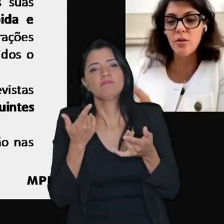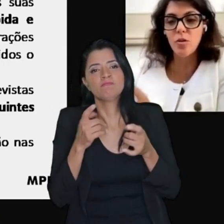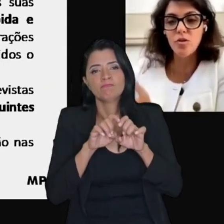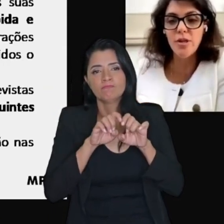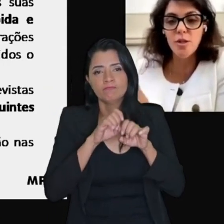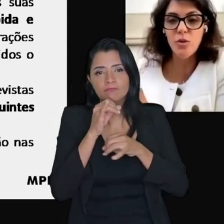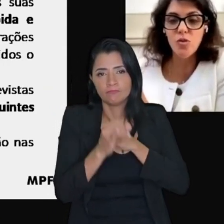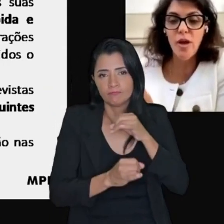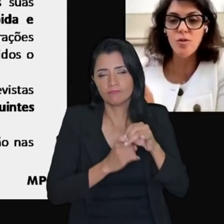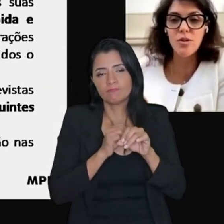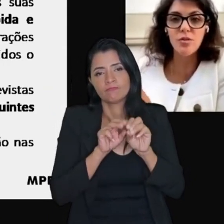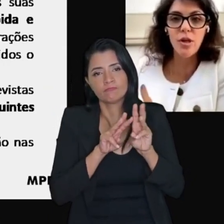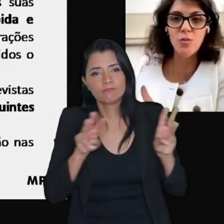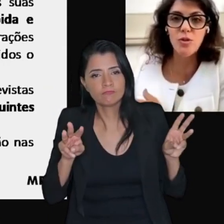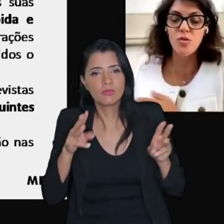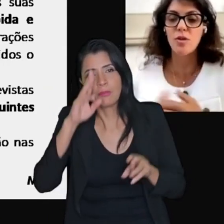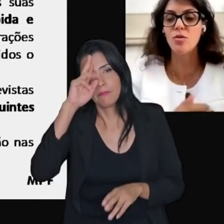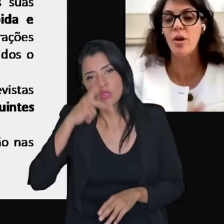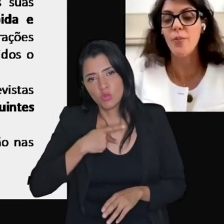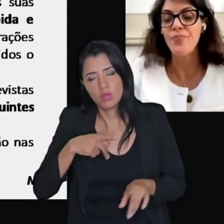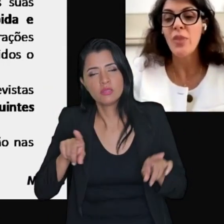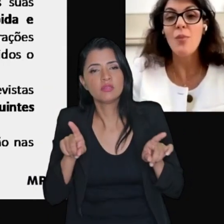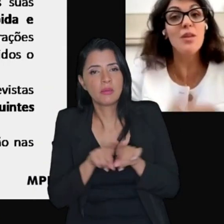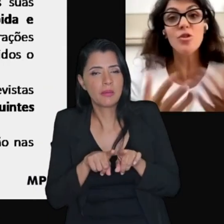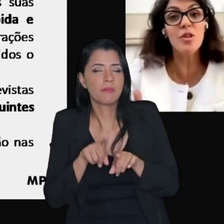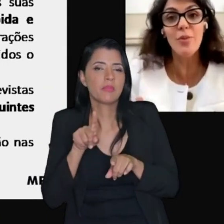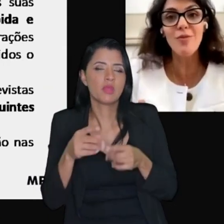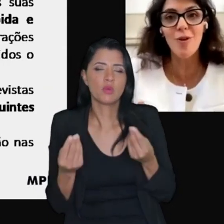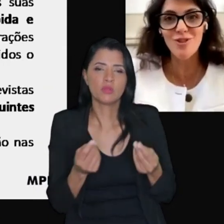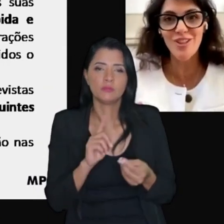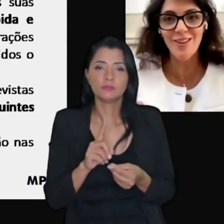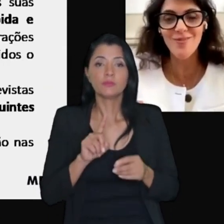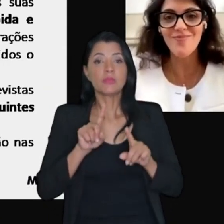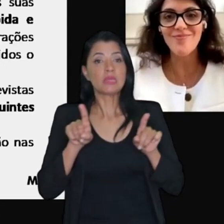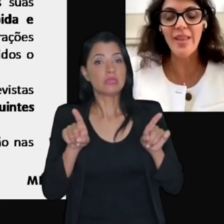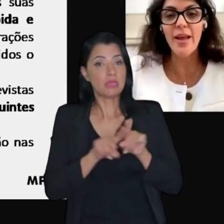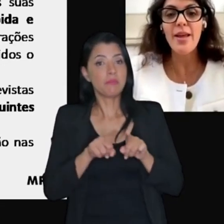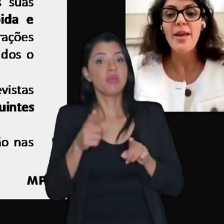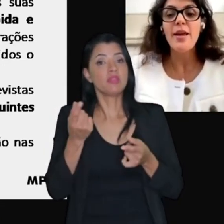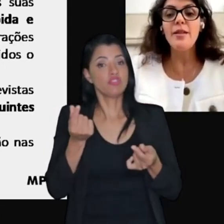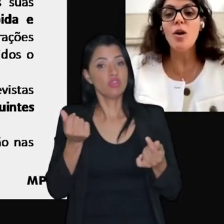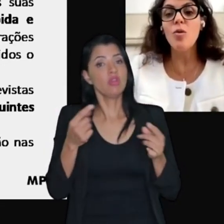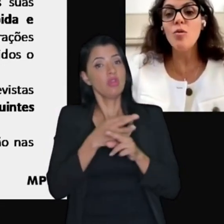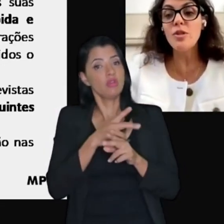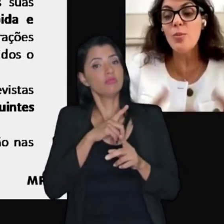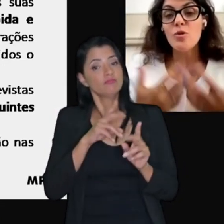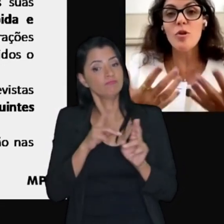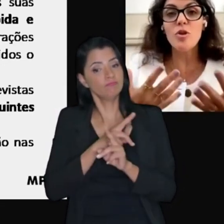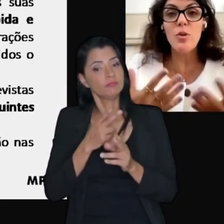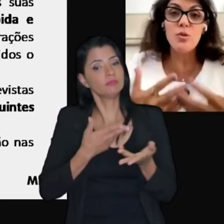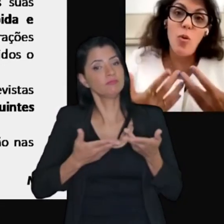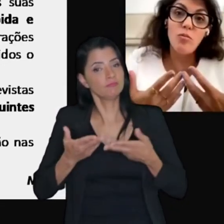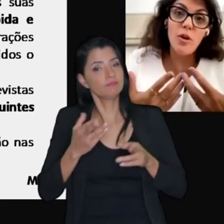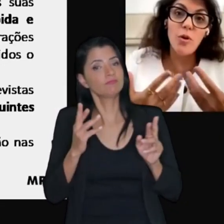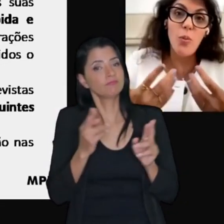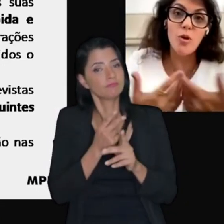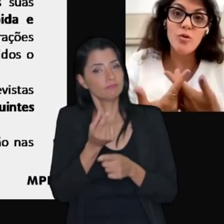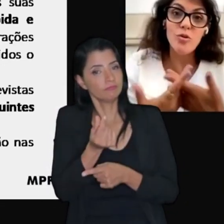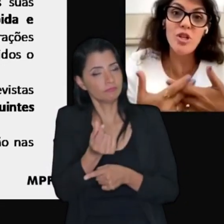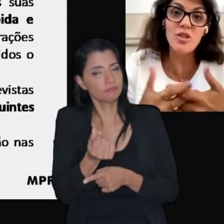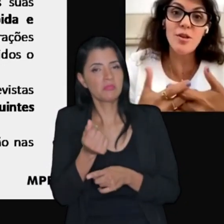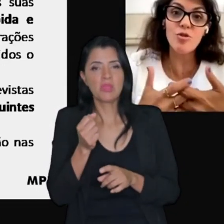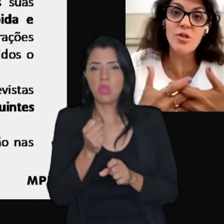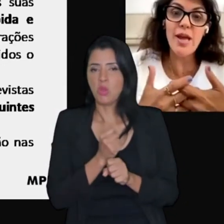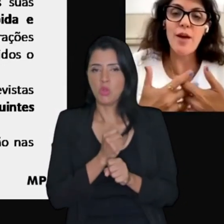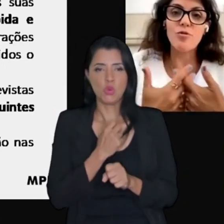sobre dados eletrônicos, dados pessoais, e o que são dados pessoais ou não. Mas isso também envolve dinheiro, né? Então, se pensou logicamente, bom, eu não